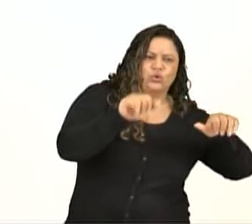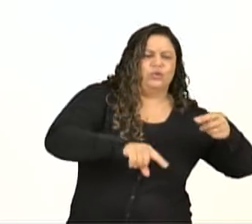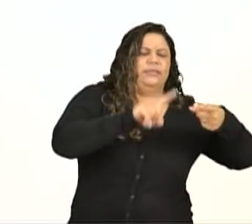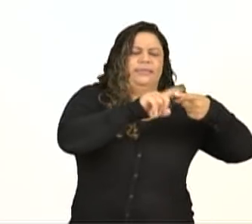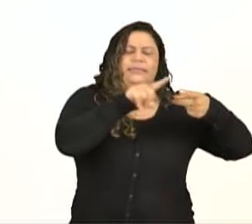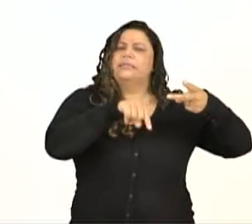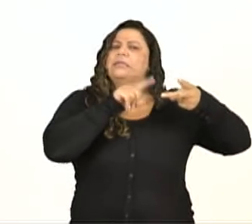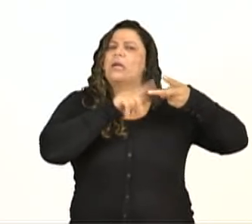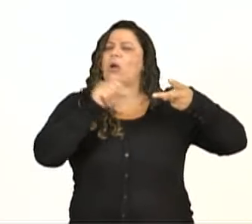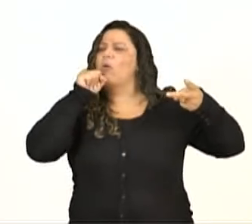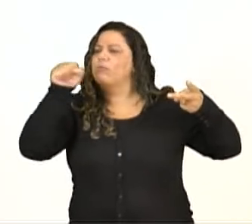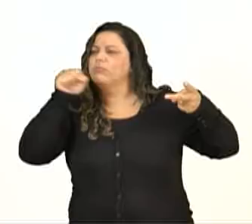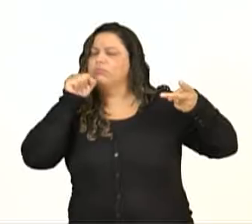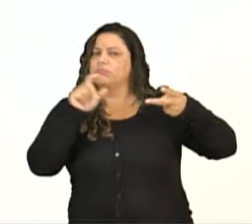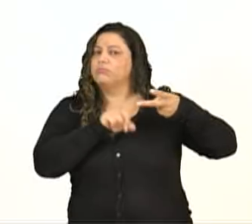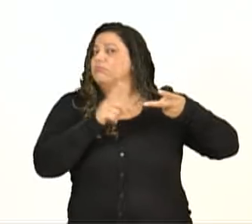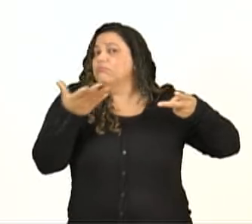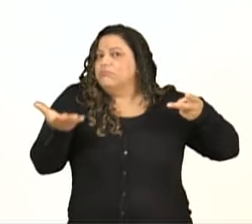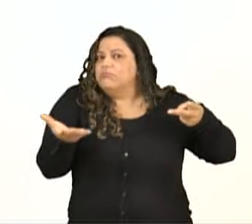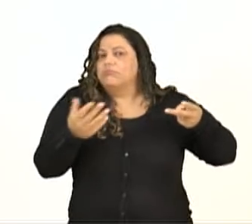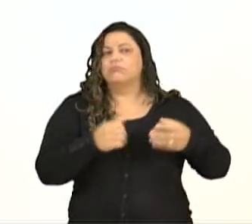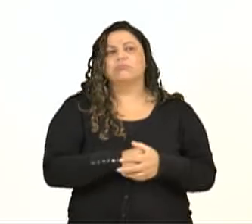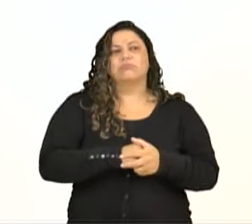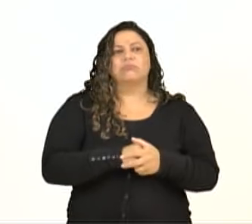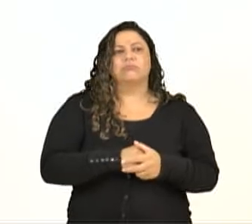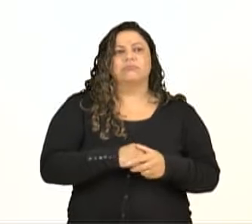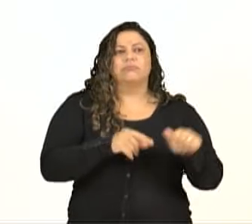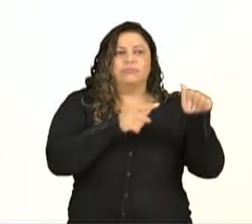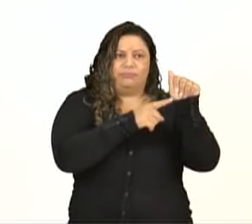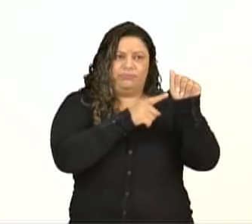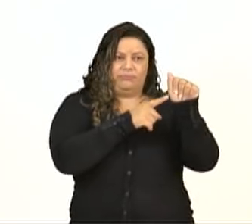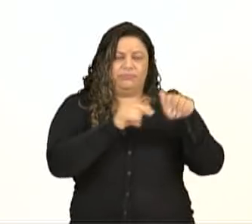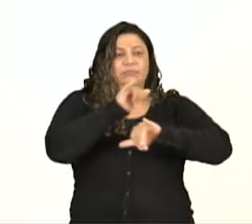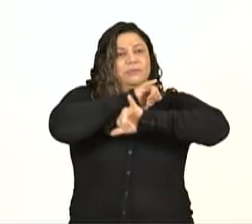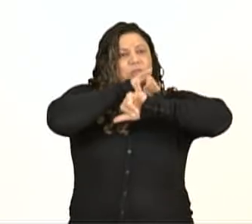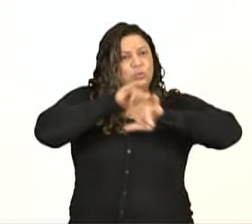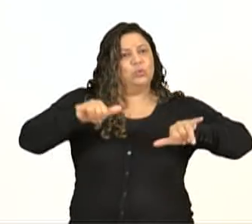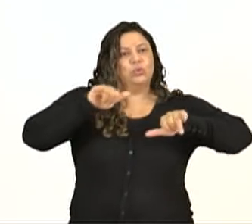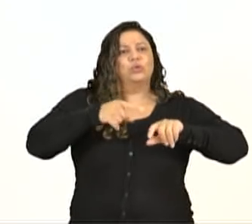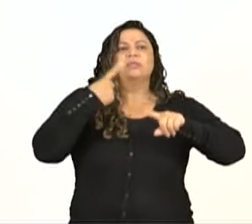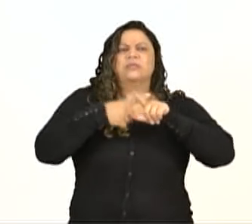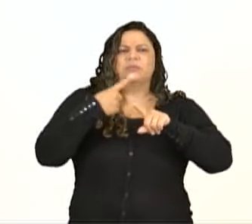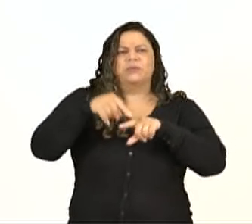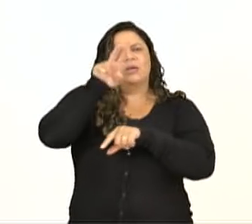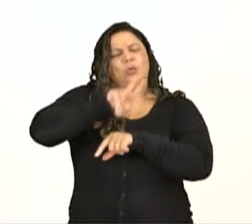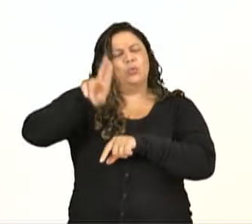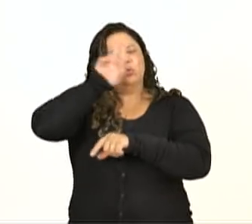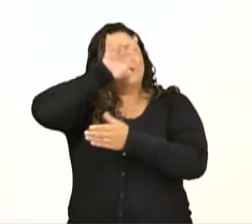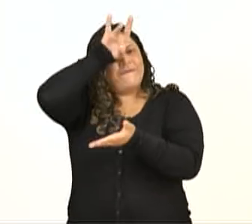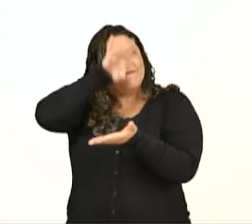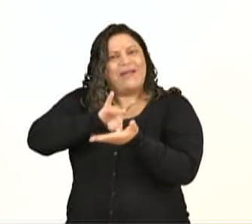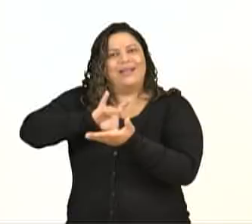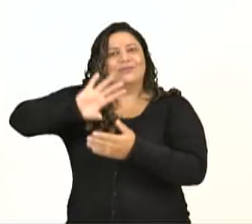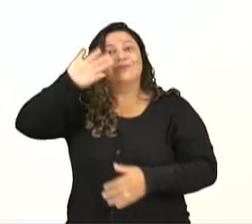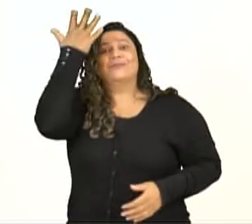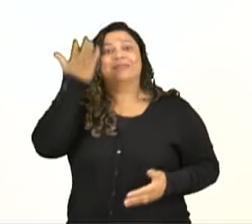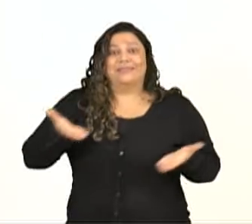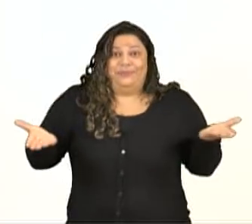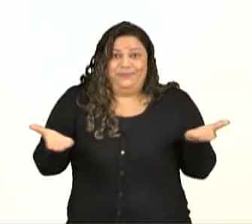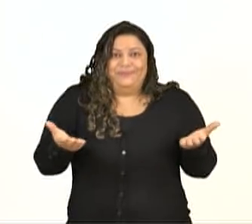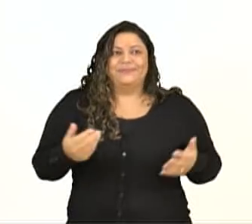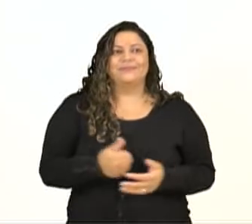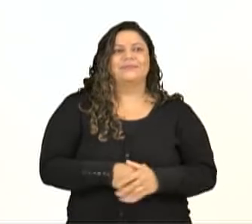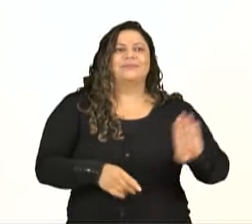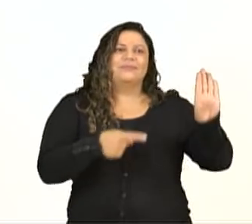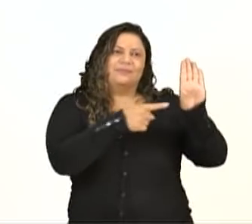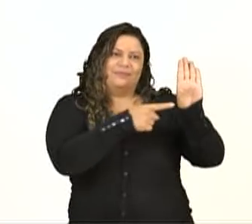reportagem? Letra A, a notícia, pois ela se utiliza de fato o que acabou de acontecer. B,